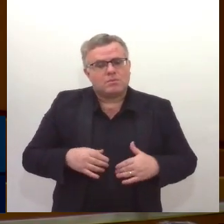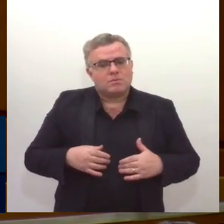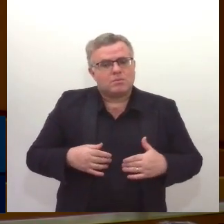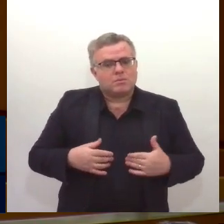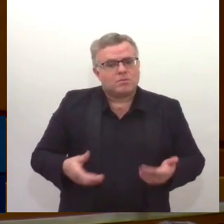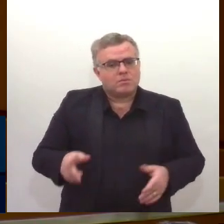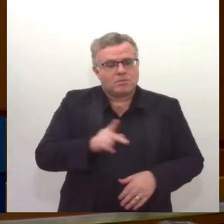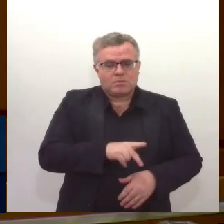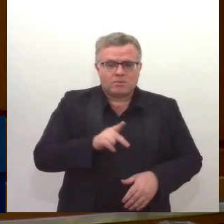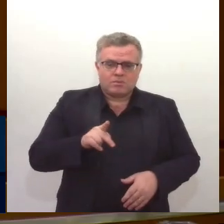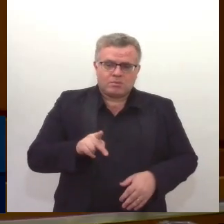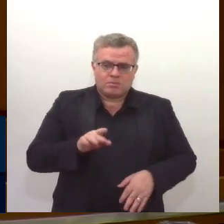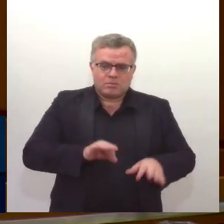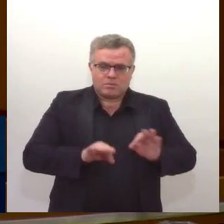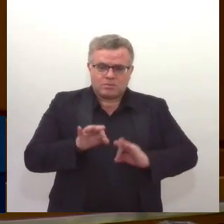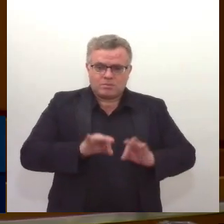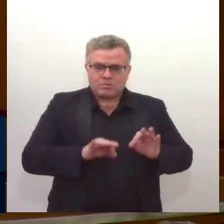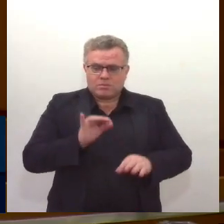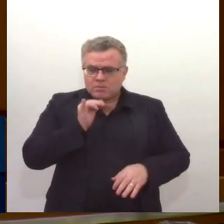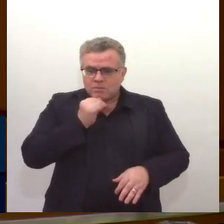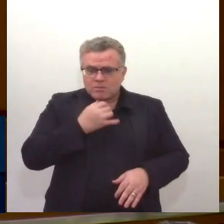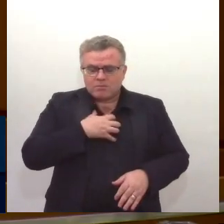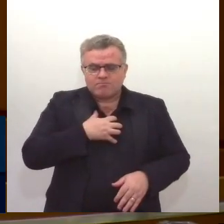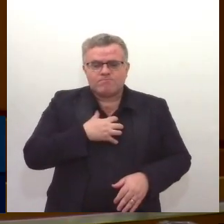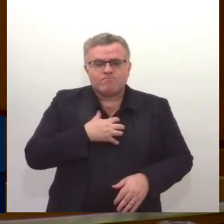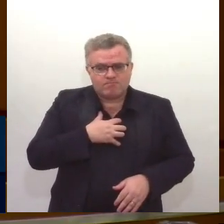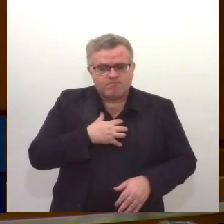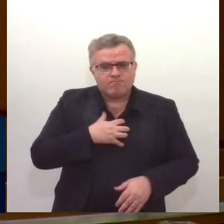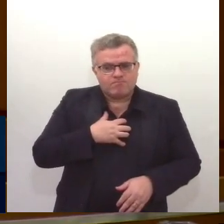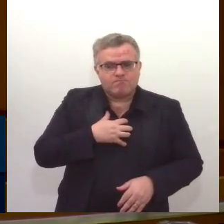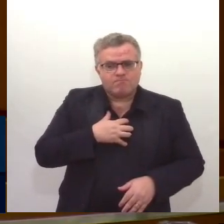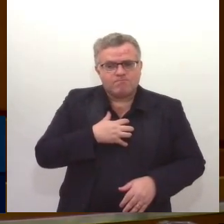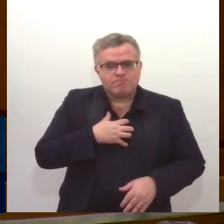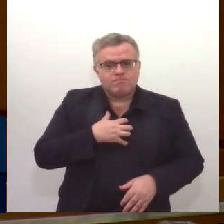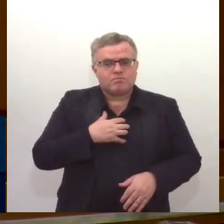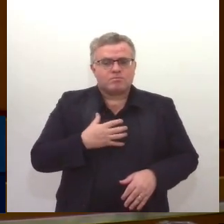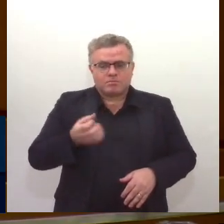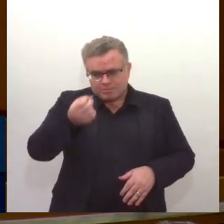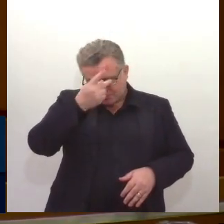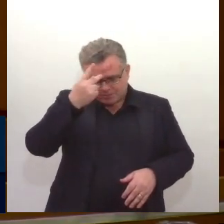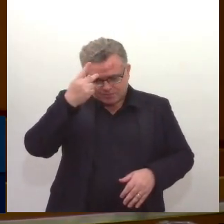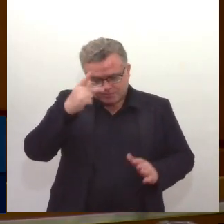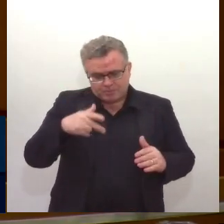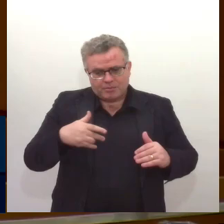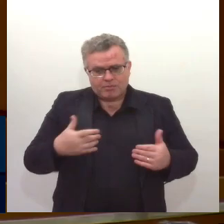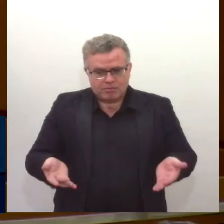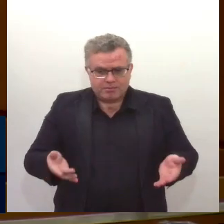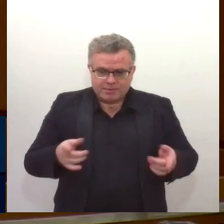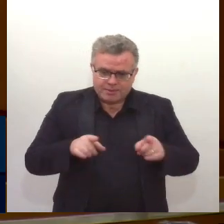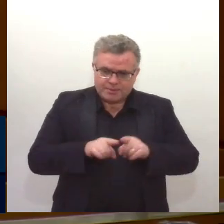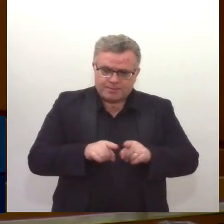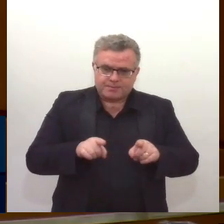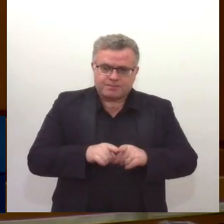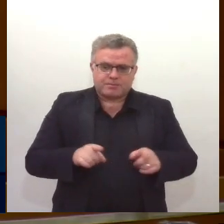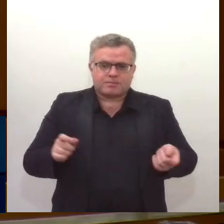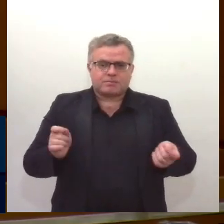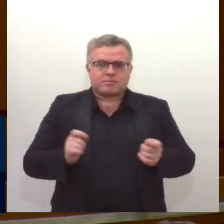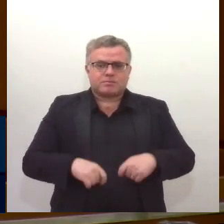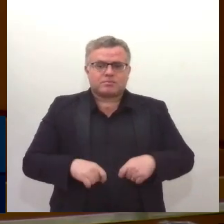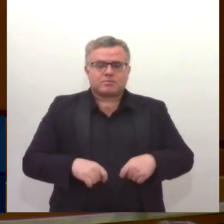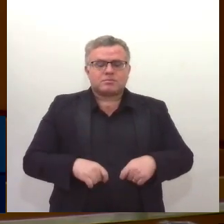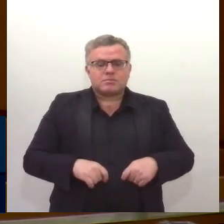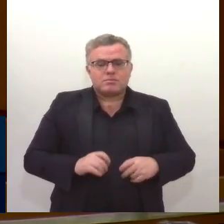que os gestores, né, que os prefeitos, e também como acontece com o governo,